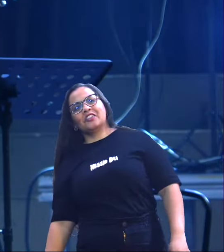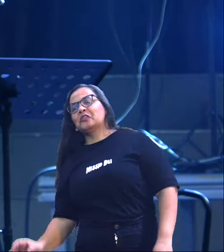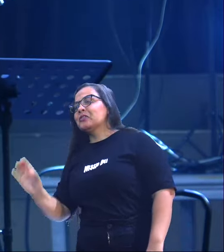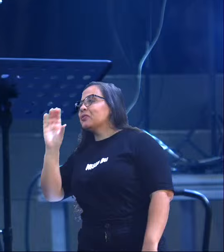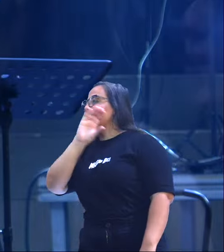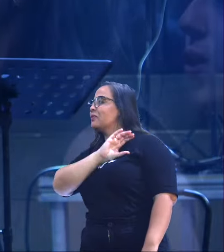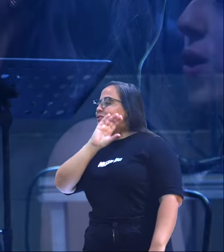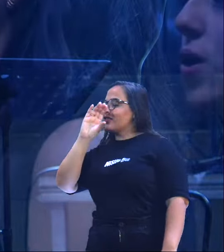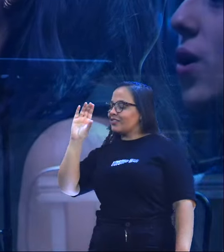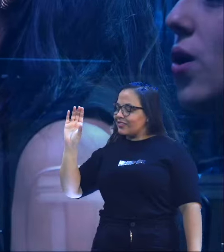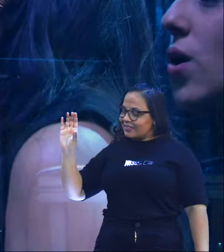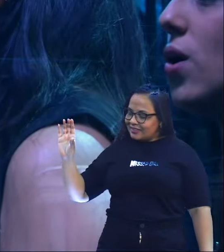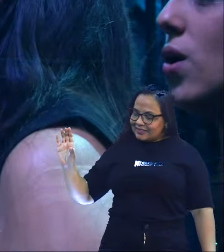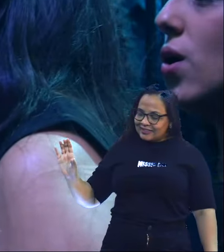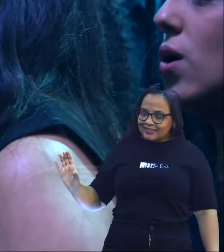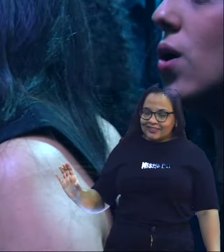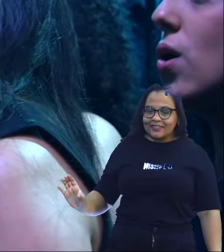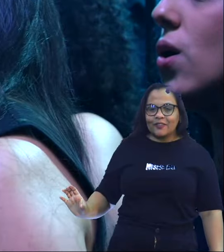Cristo,